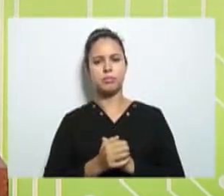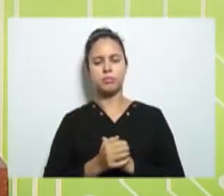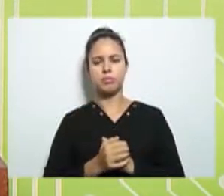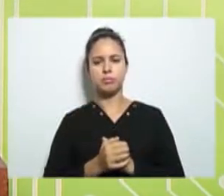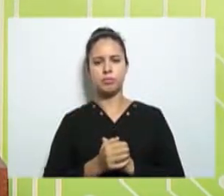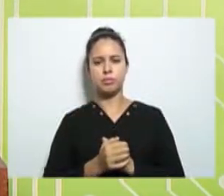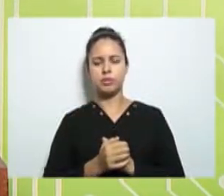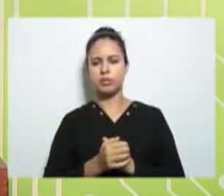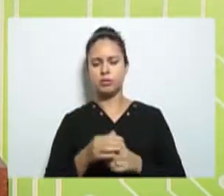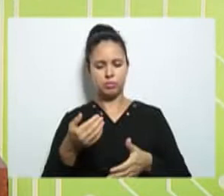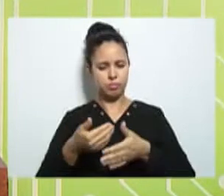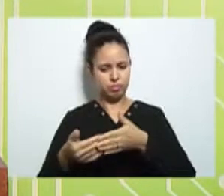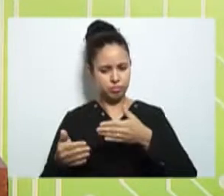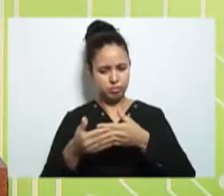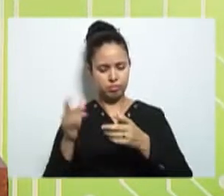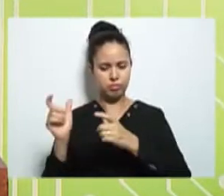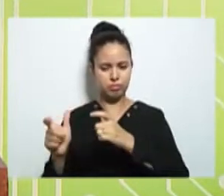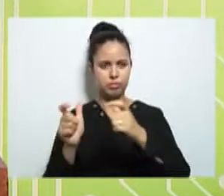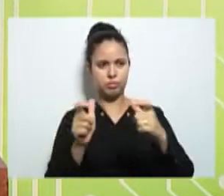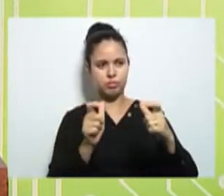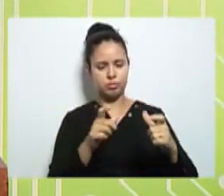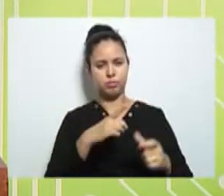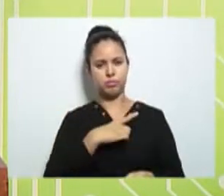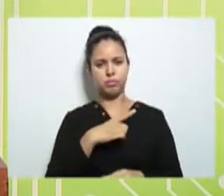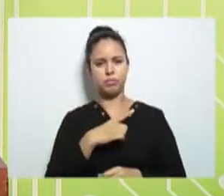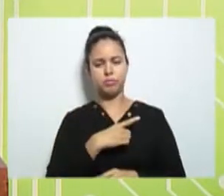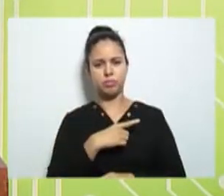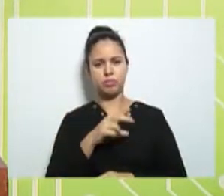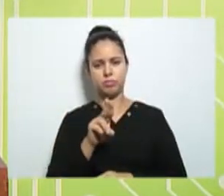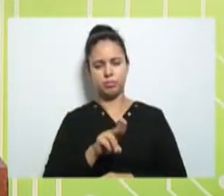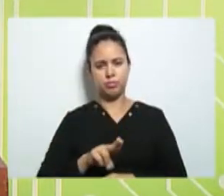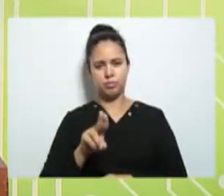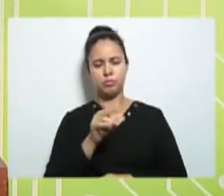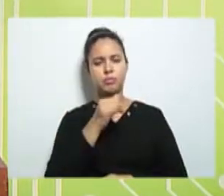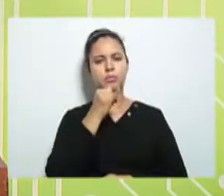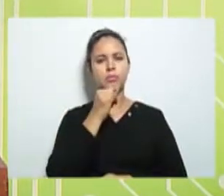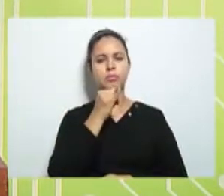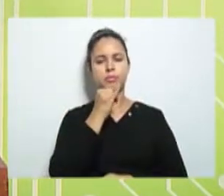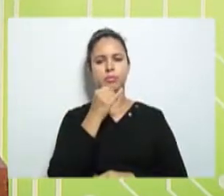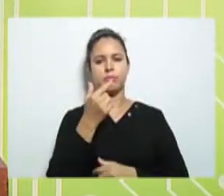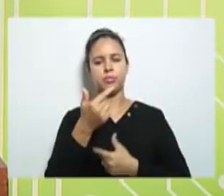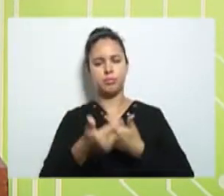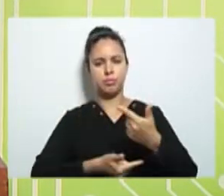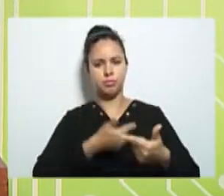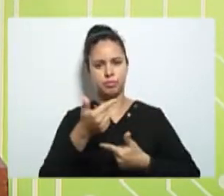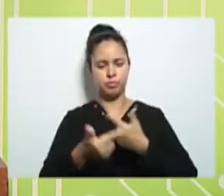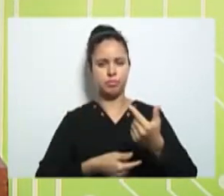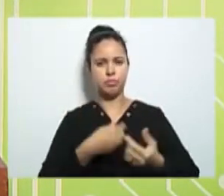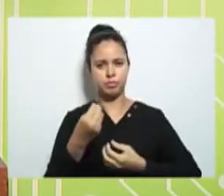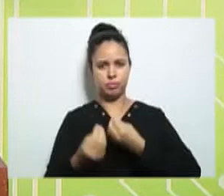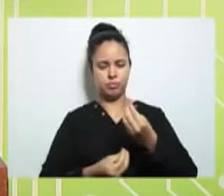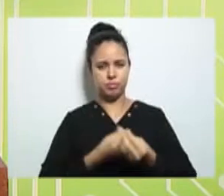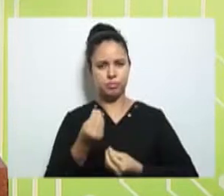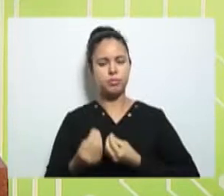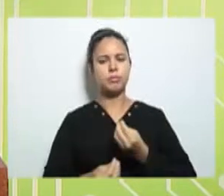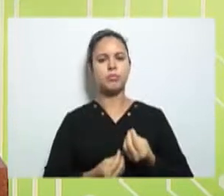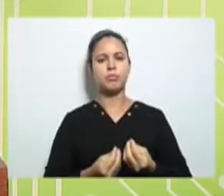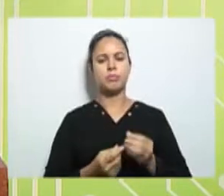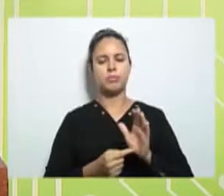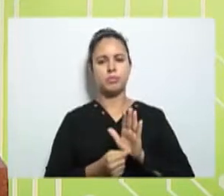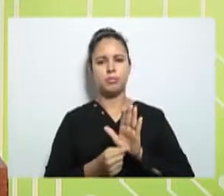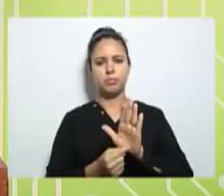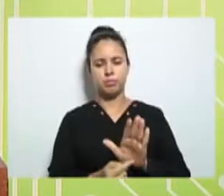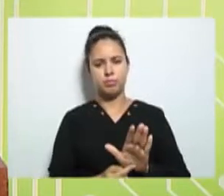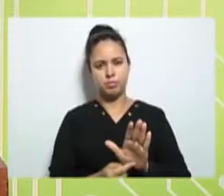basicamente para onde você for. Tá? Então a gente vai utilizar ele como exemplo. E ele trabalha da seguinte forma, gente, ele trabalha através...